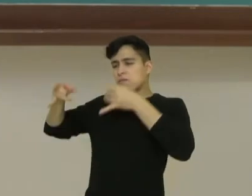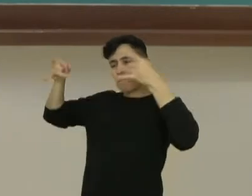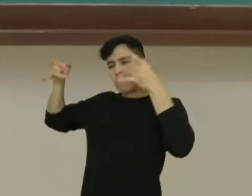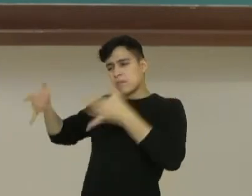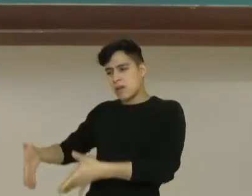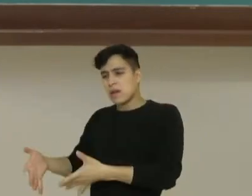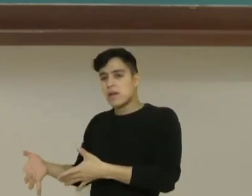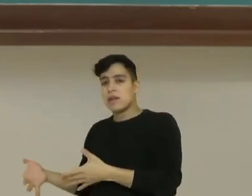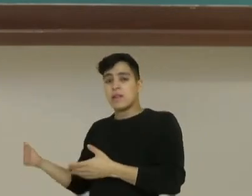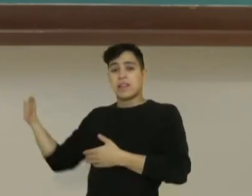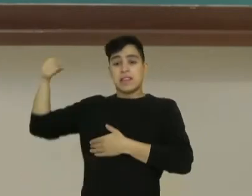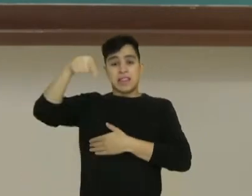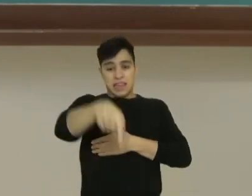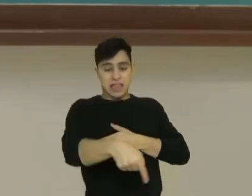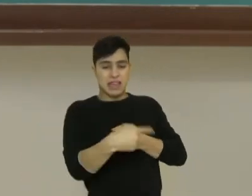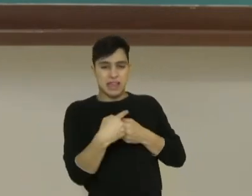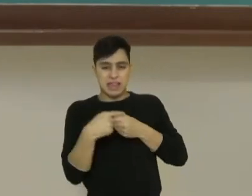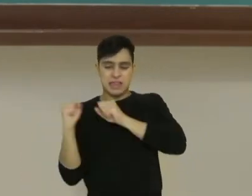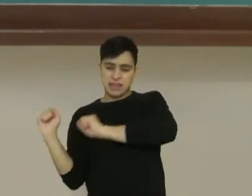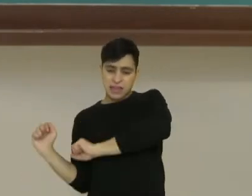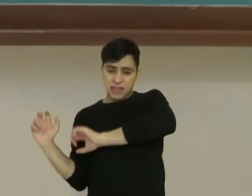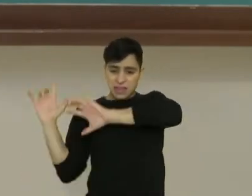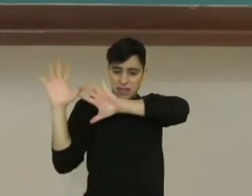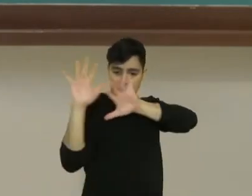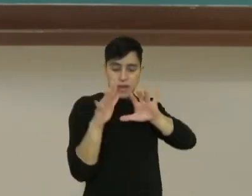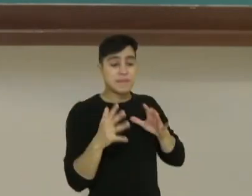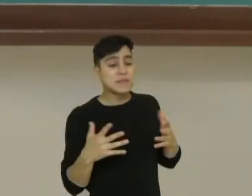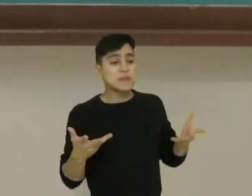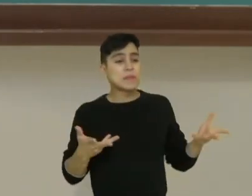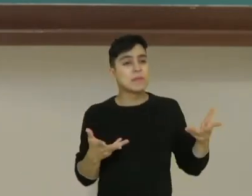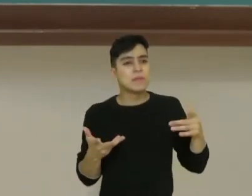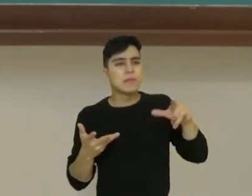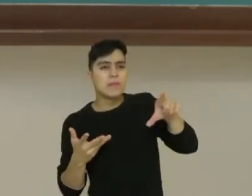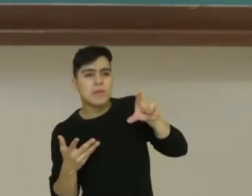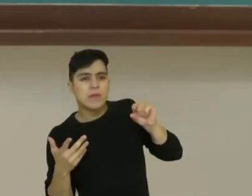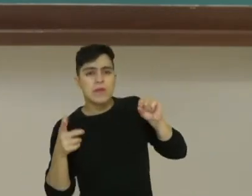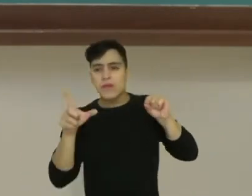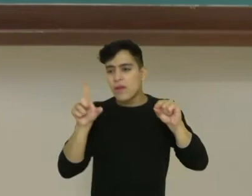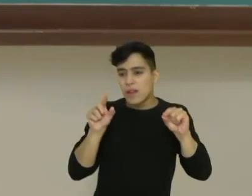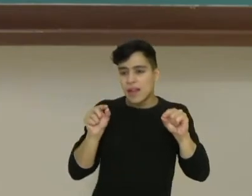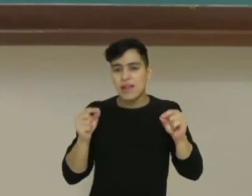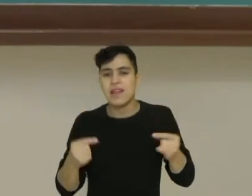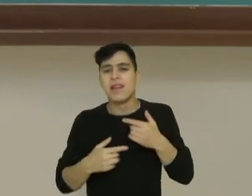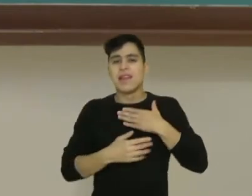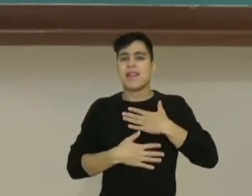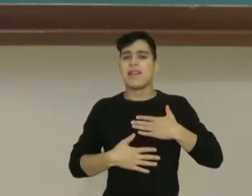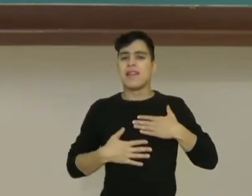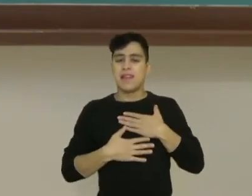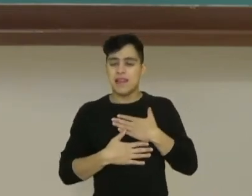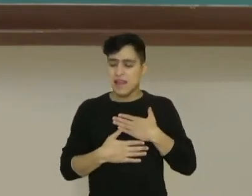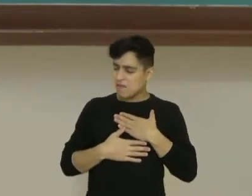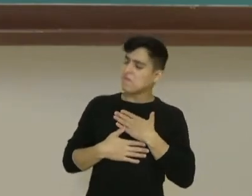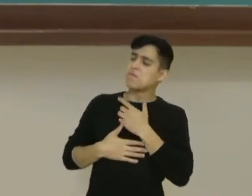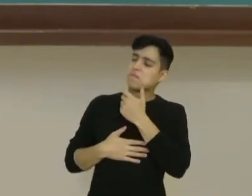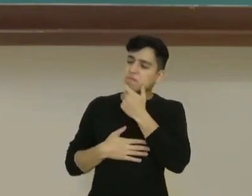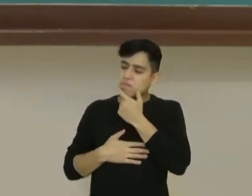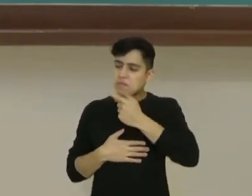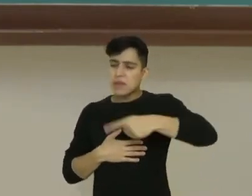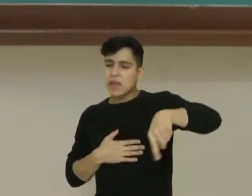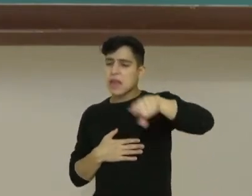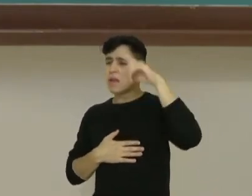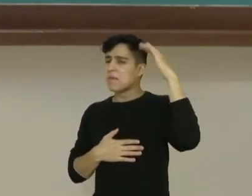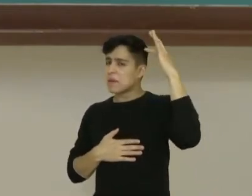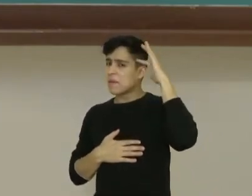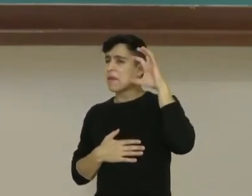uma profissão e isso vai trazer para eles felicidade. Então, na verdade, esse pensamento ele ainda está presente na